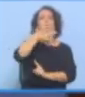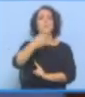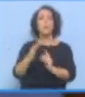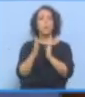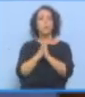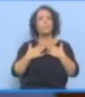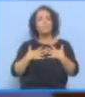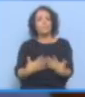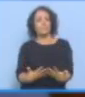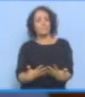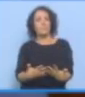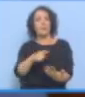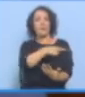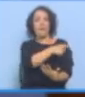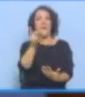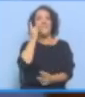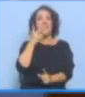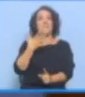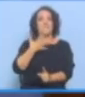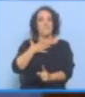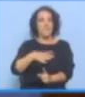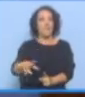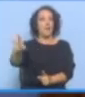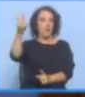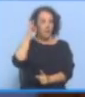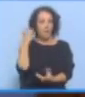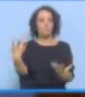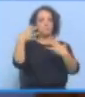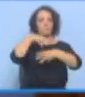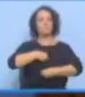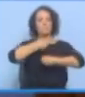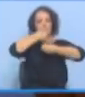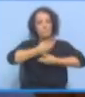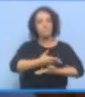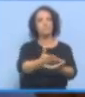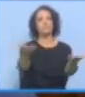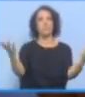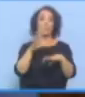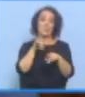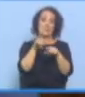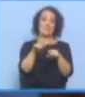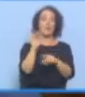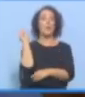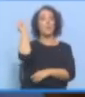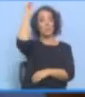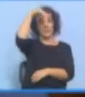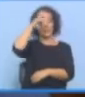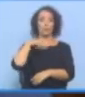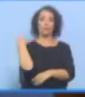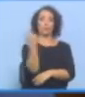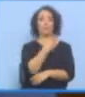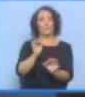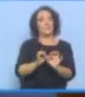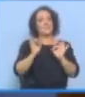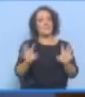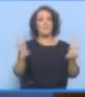que, na vida, quer escutar a palavra de Deus e proclamá-la. E por isso, no batismo, todos recebem o éfatá,